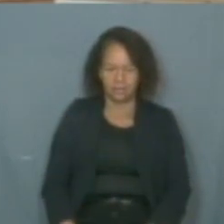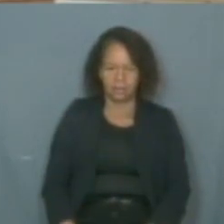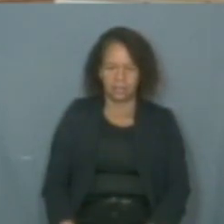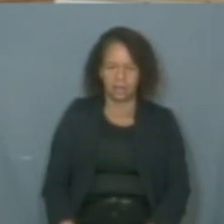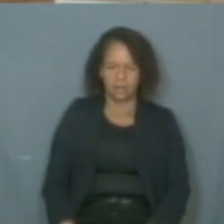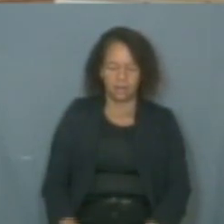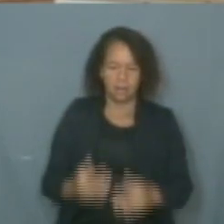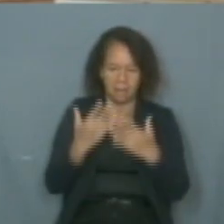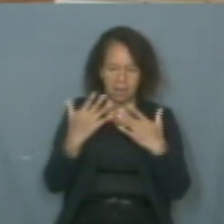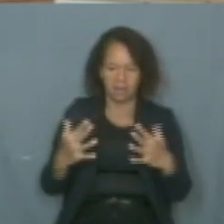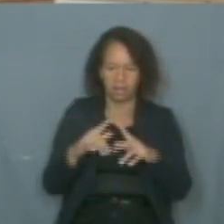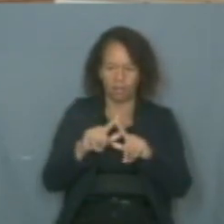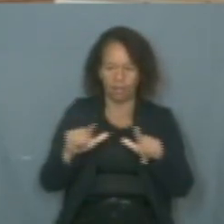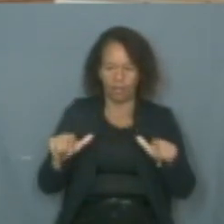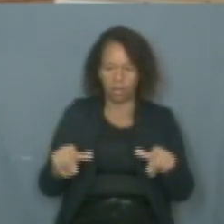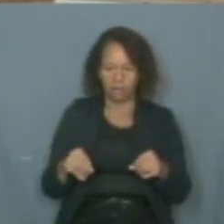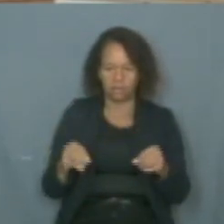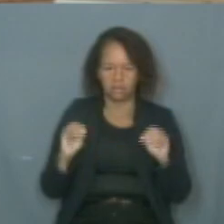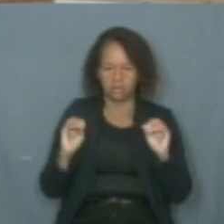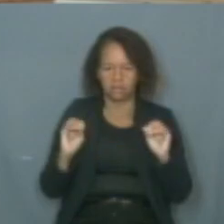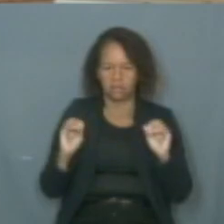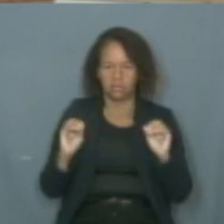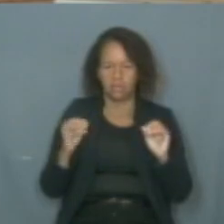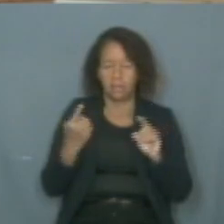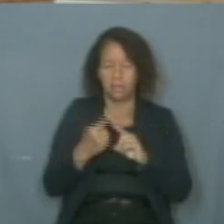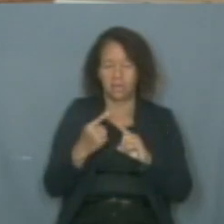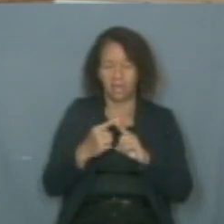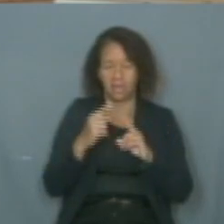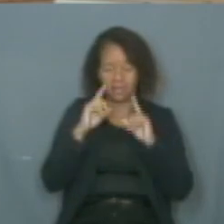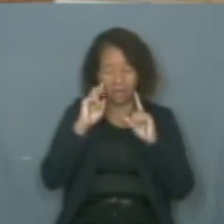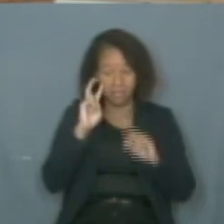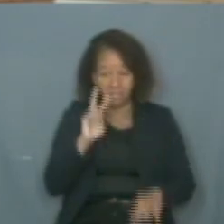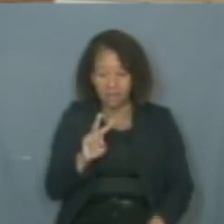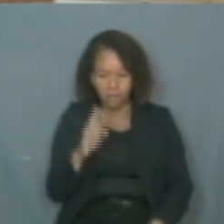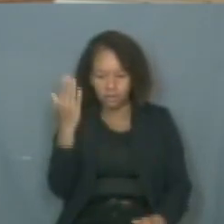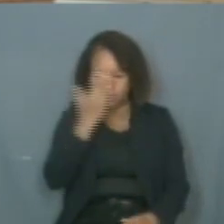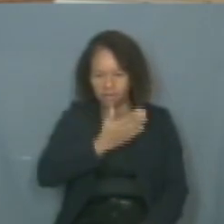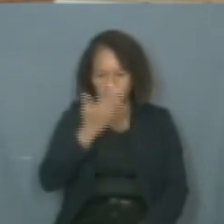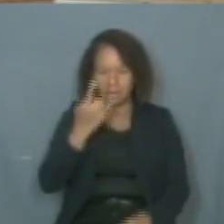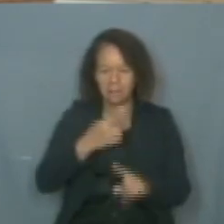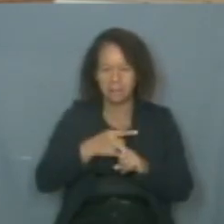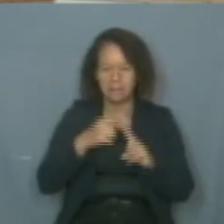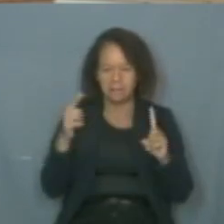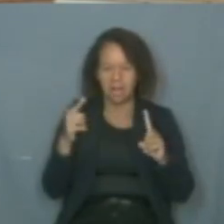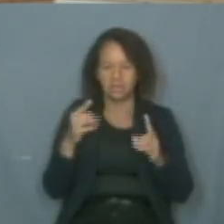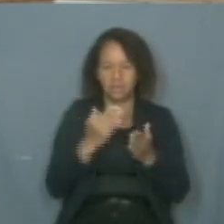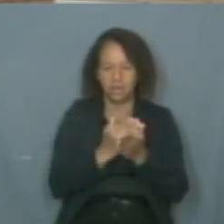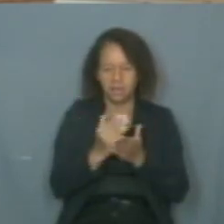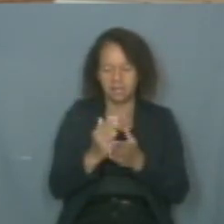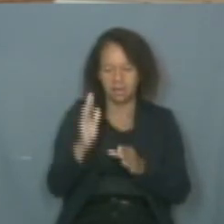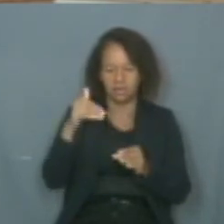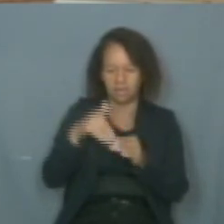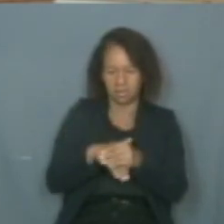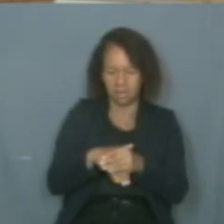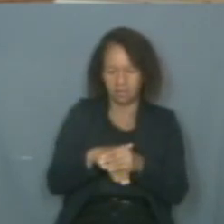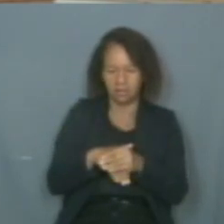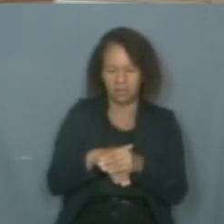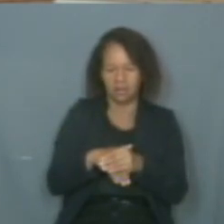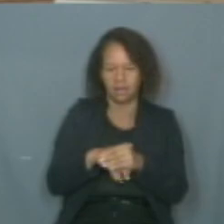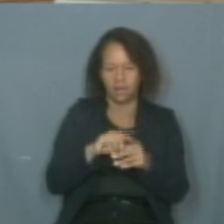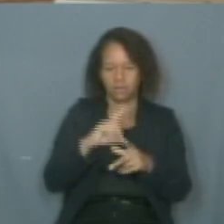Com o plenário esvaziado? Porque quem está assistindo a transmissão não vê, mas quando foi começar a votação, o que